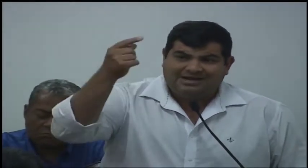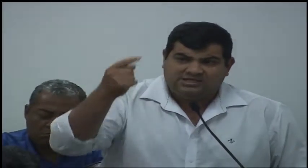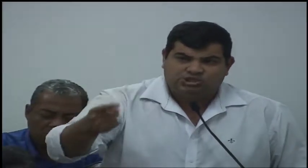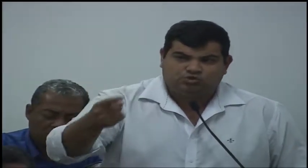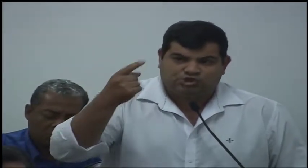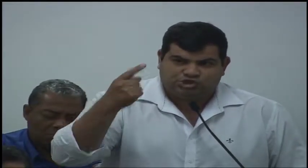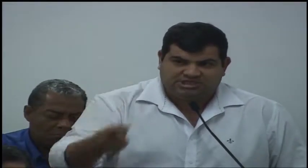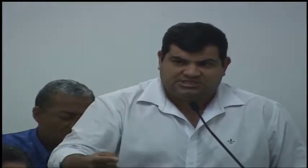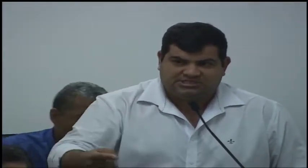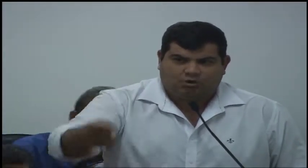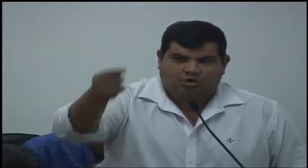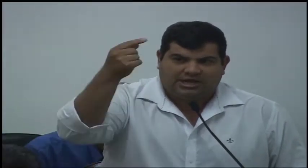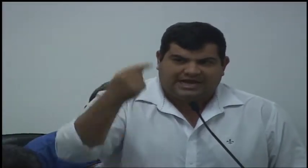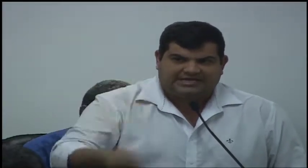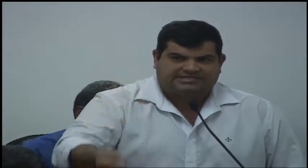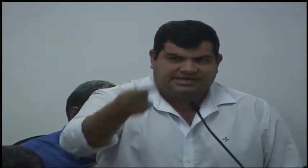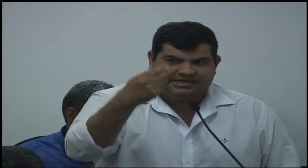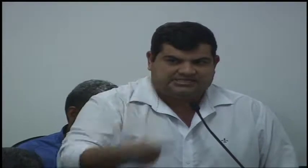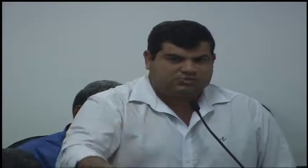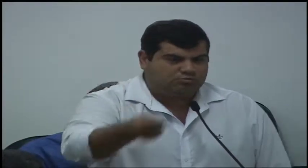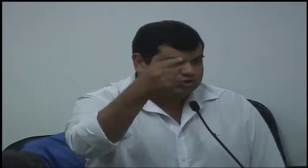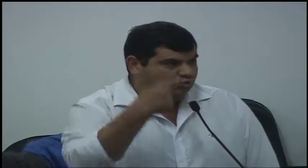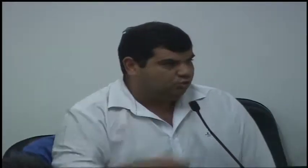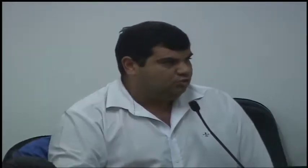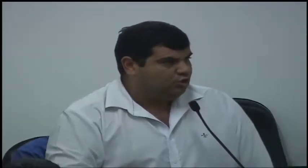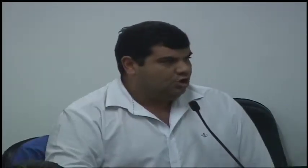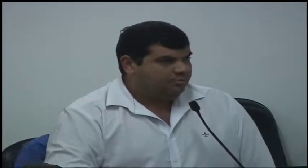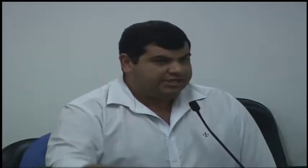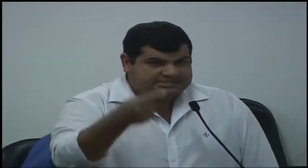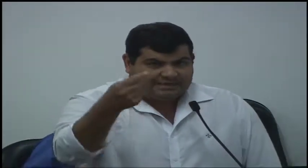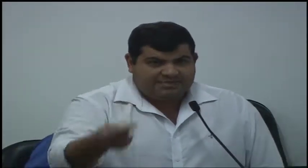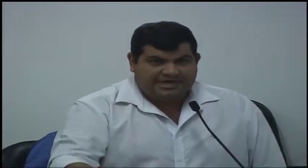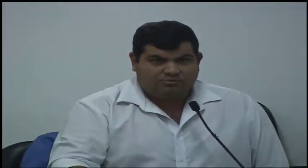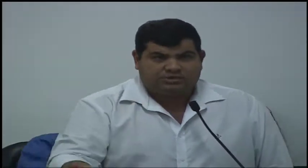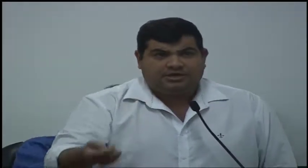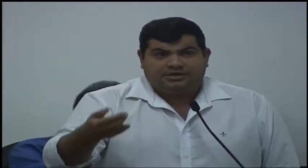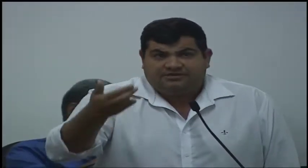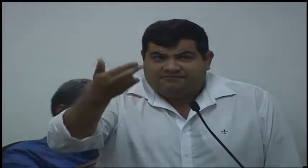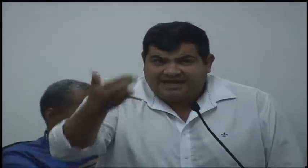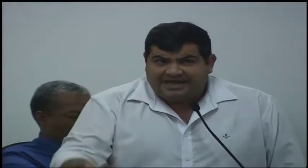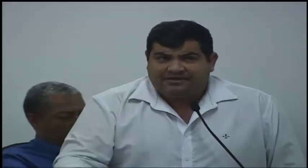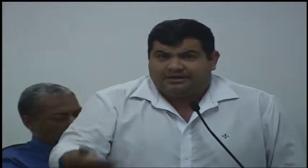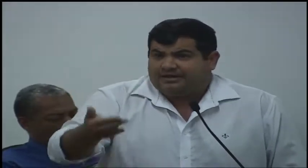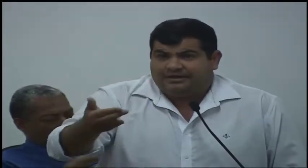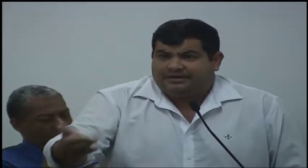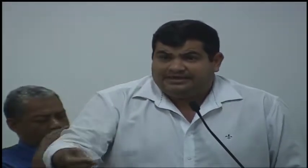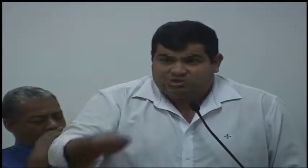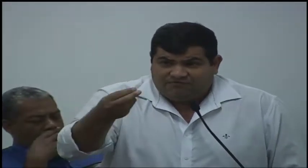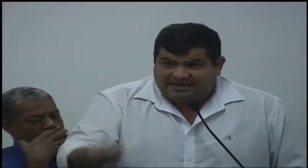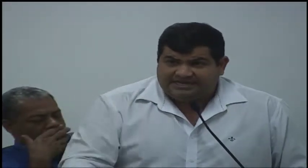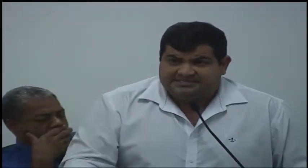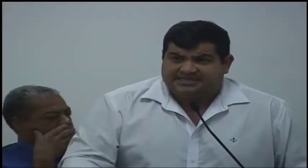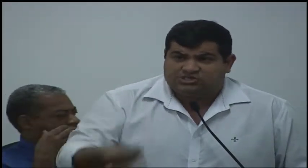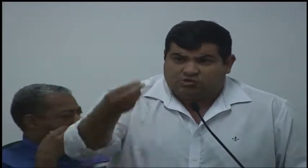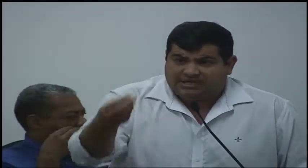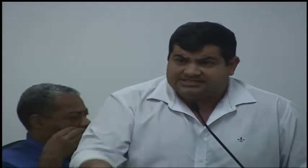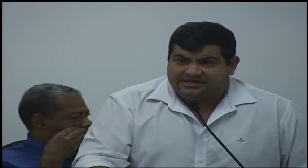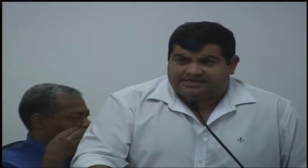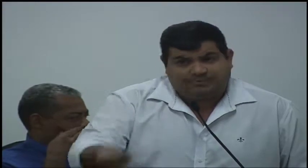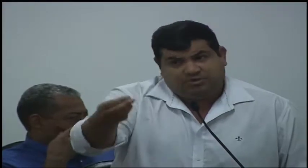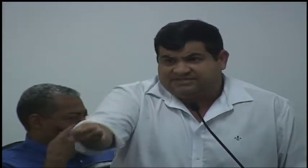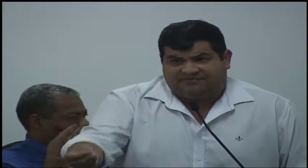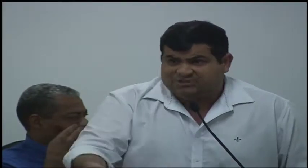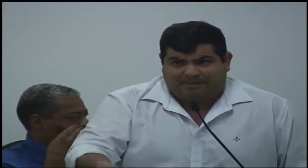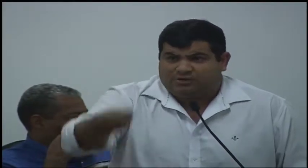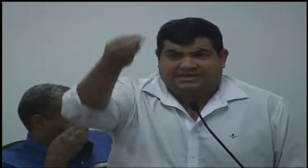uma grande injustiça se colocarem as crianças como escudo. Porque sabemos que se houver a resistência e colocar as